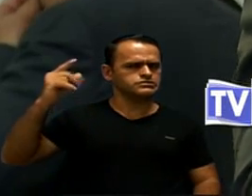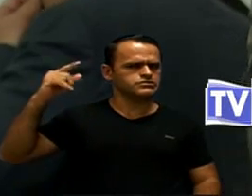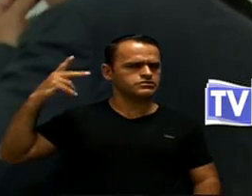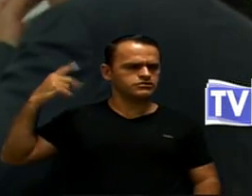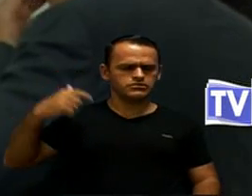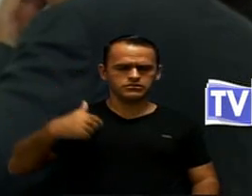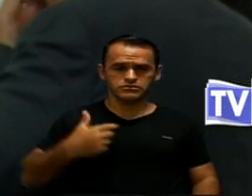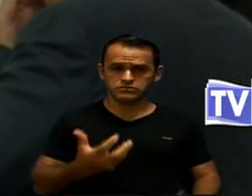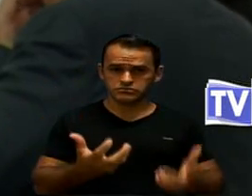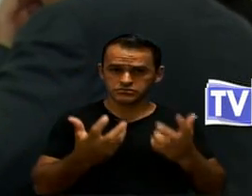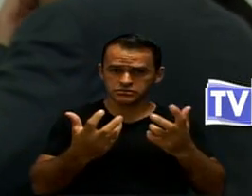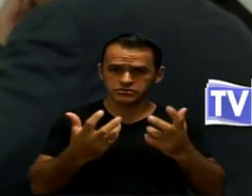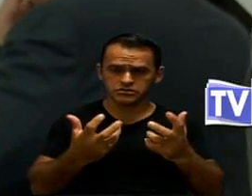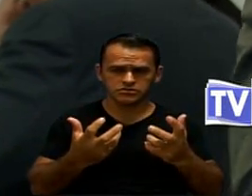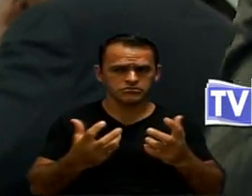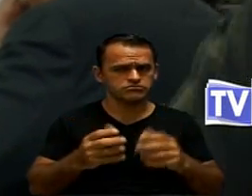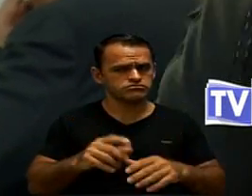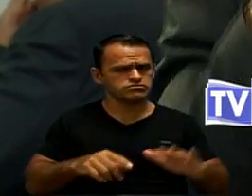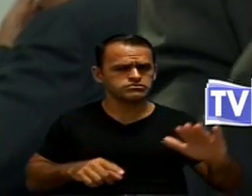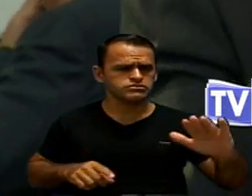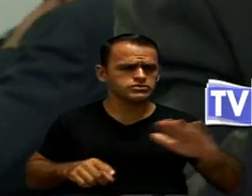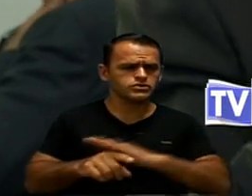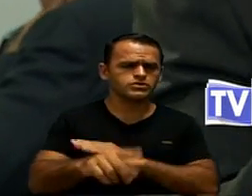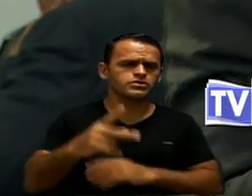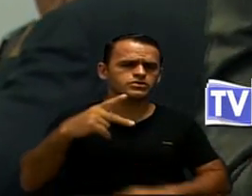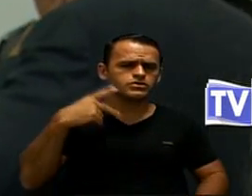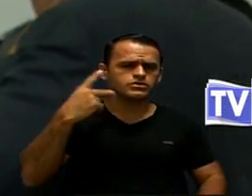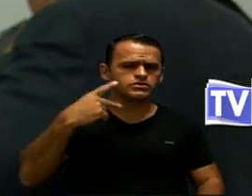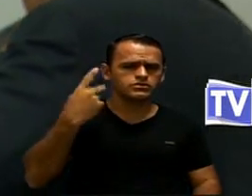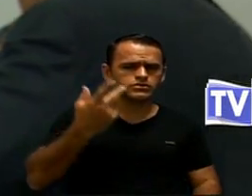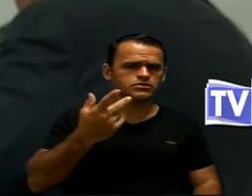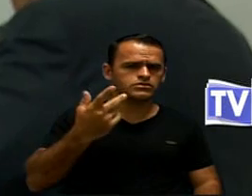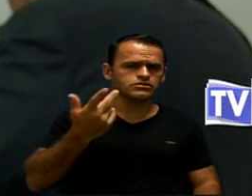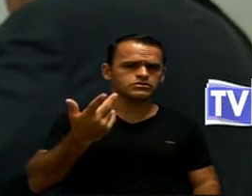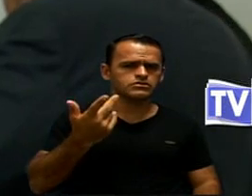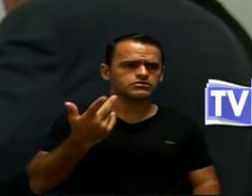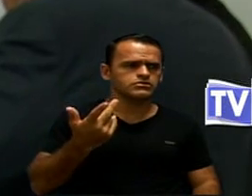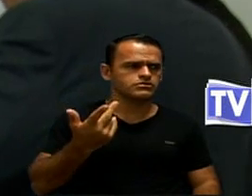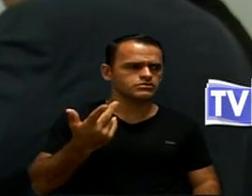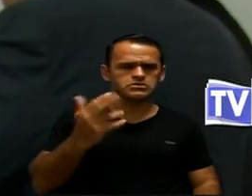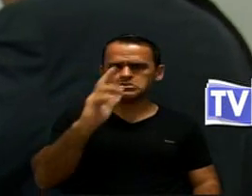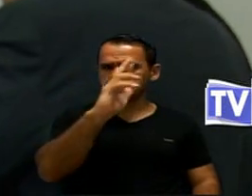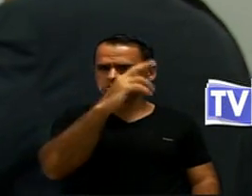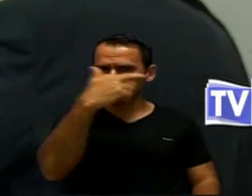interessante, eu gostaria de saber se o vereador Militão está fazendo alguma coisa